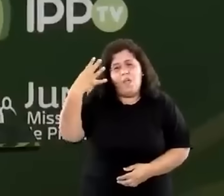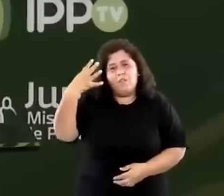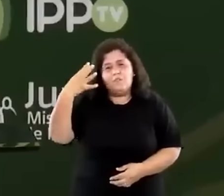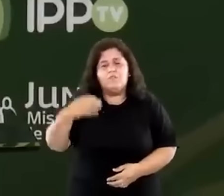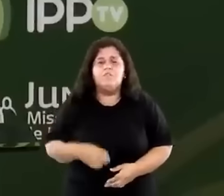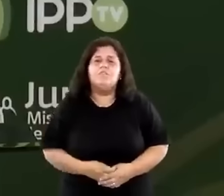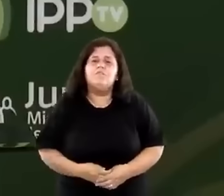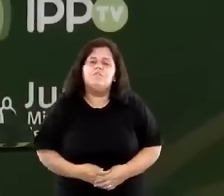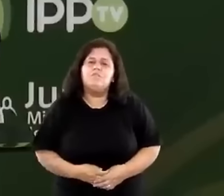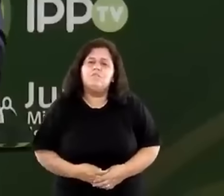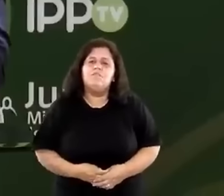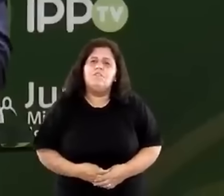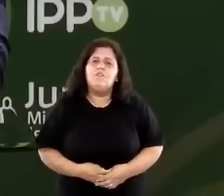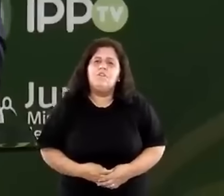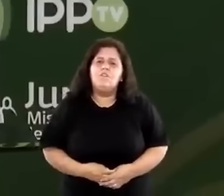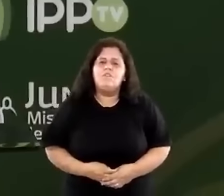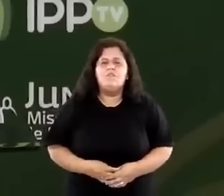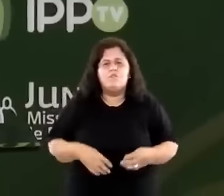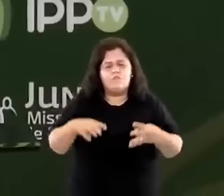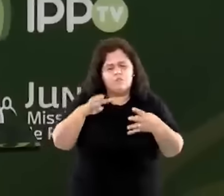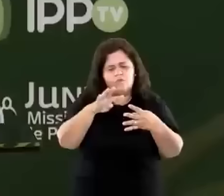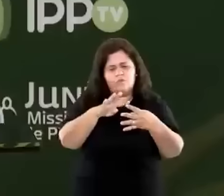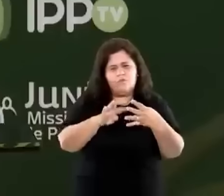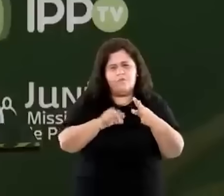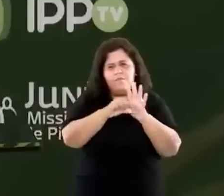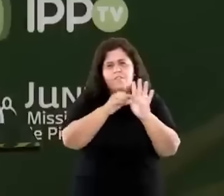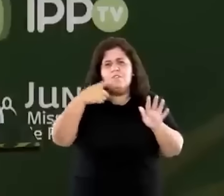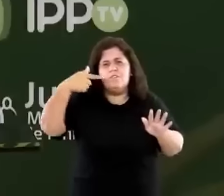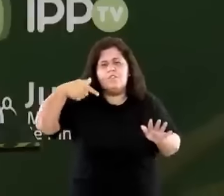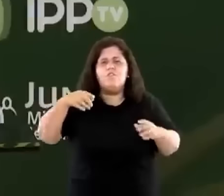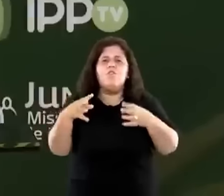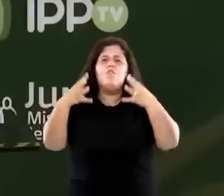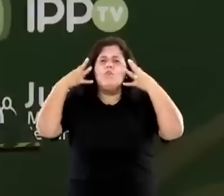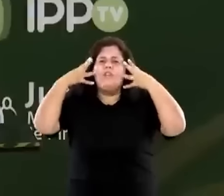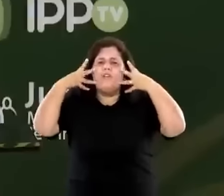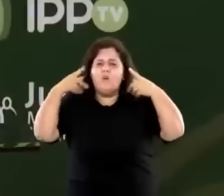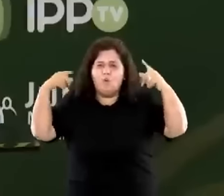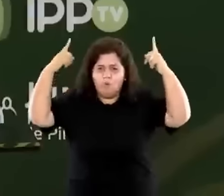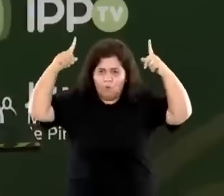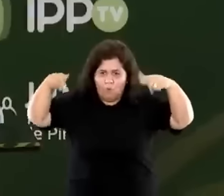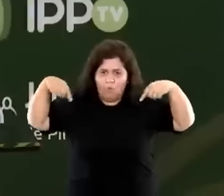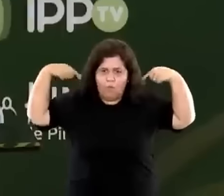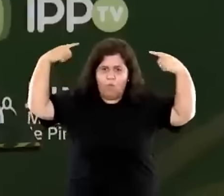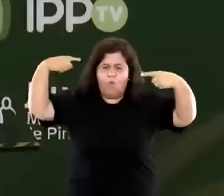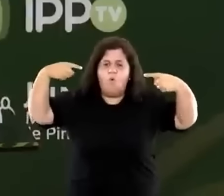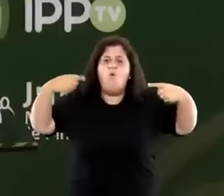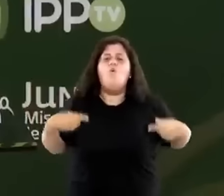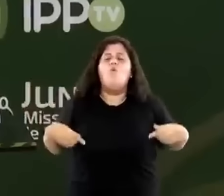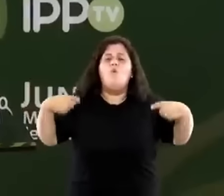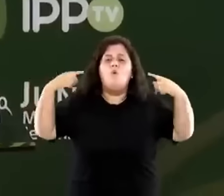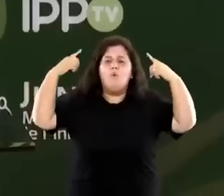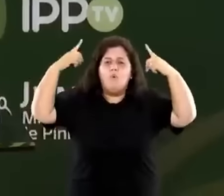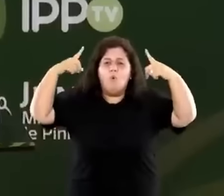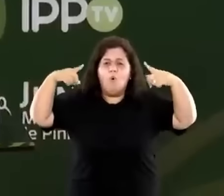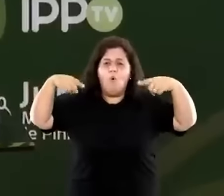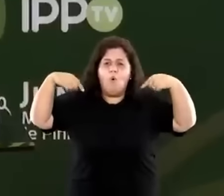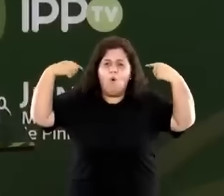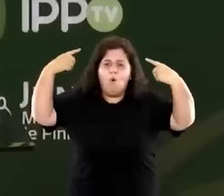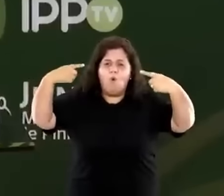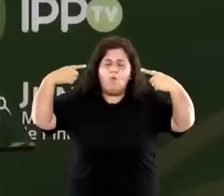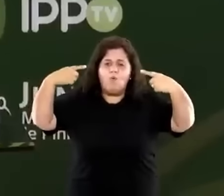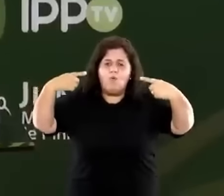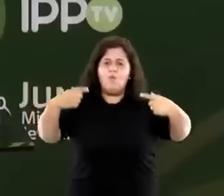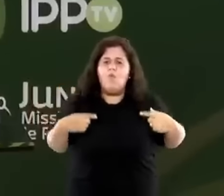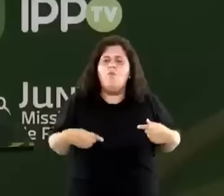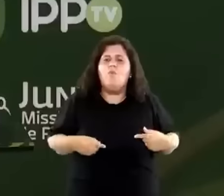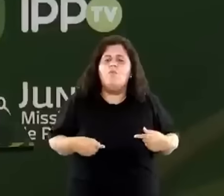viventes dos quatro Evangelhos por causa do versículo sete o leão o novilho o homem a águia não aqui tão quatro Evangelhos